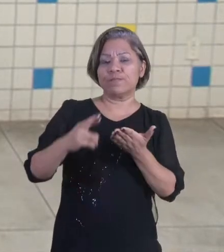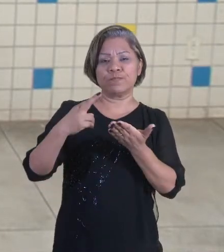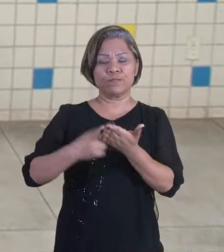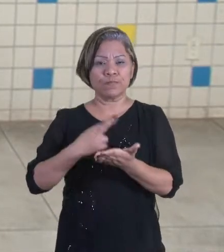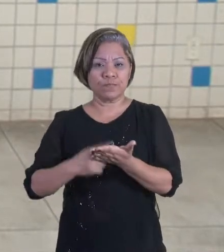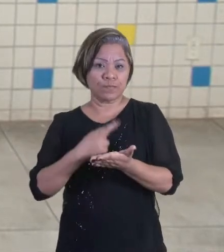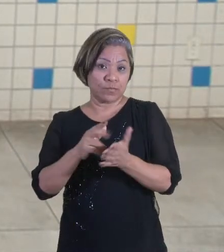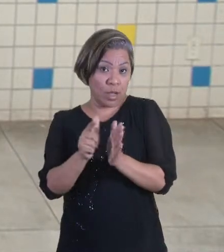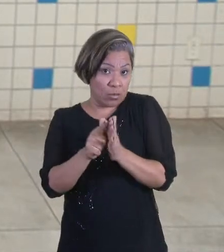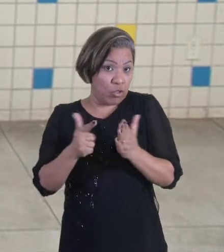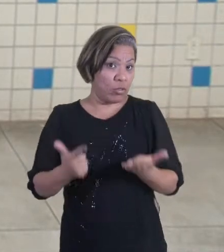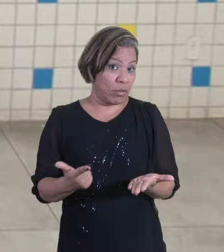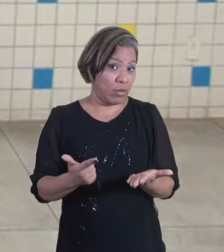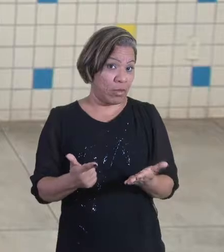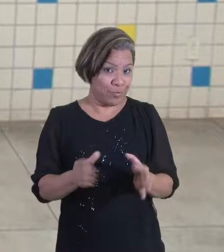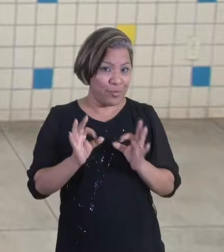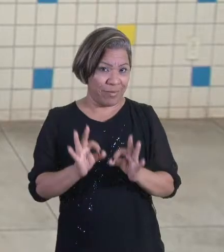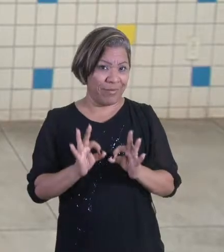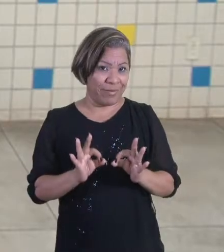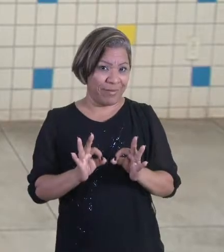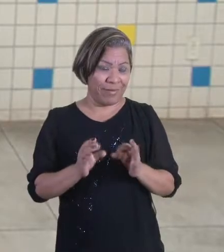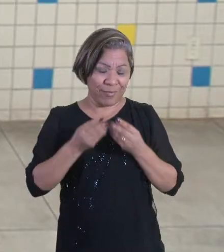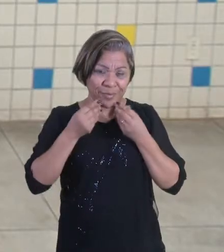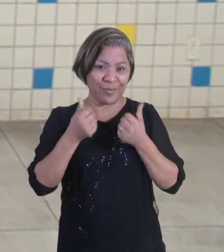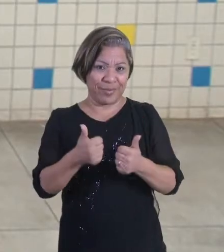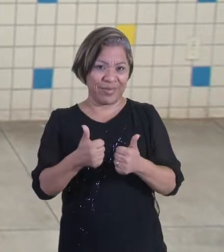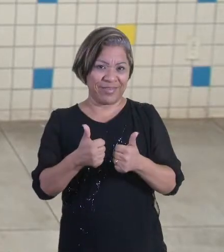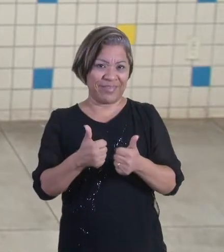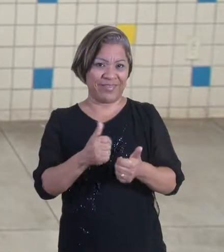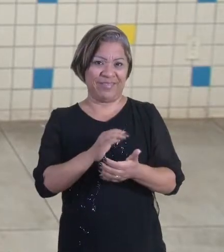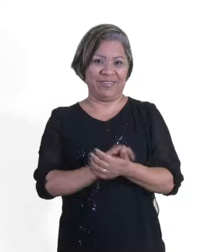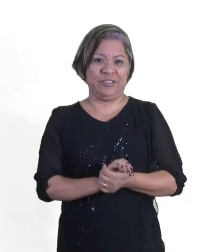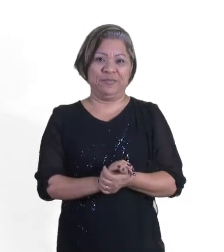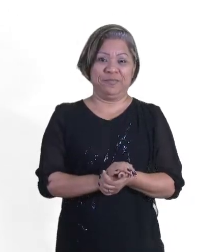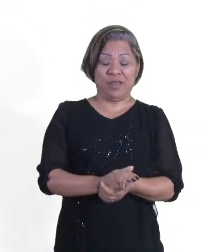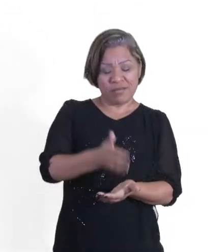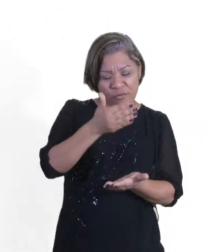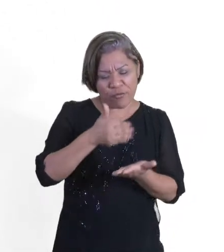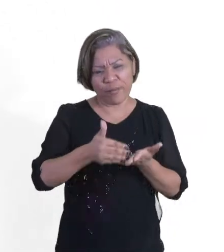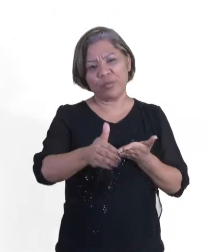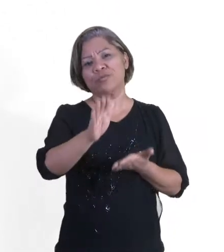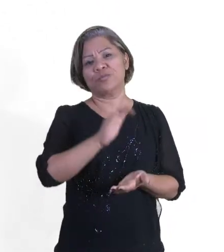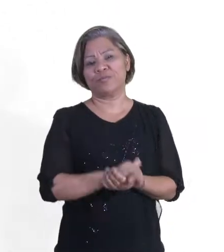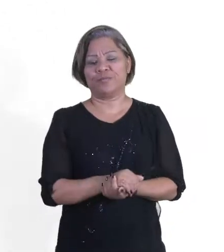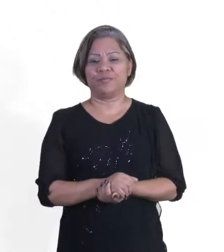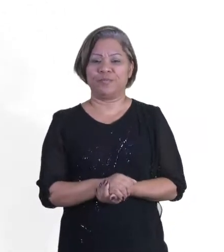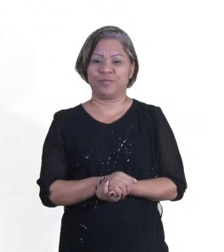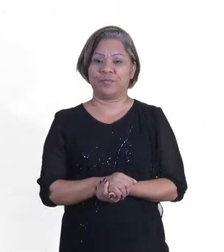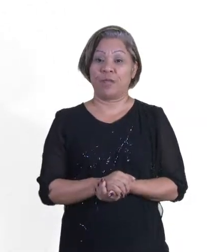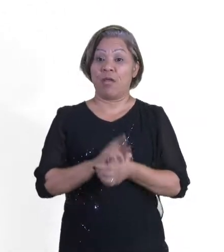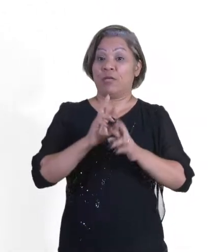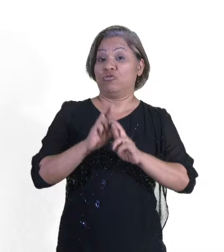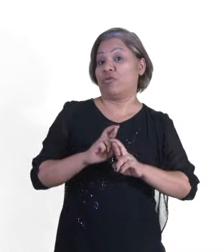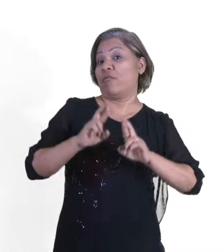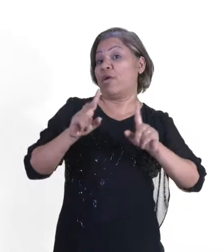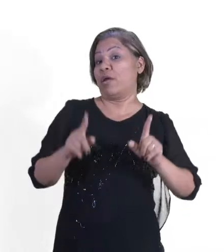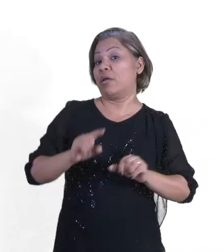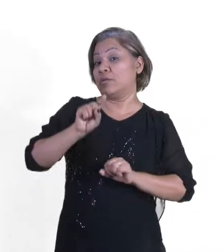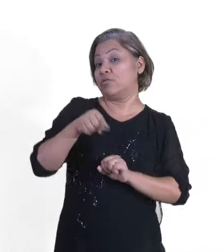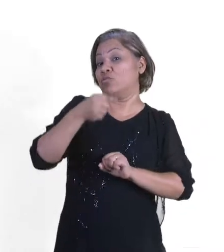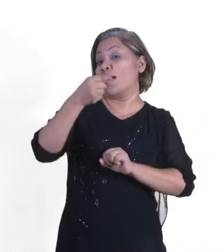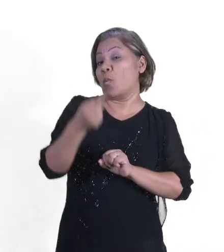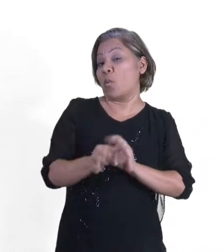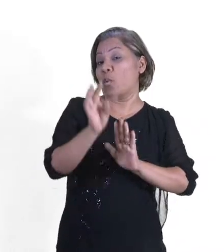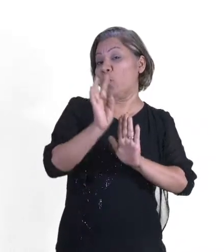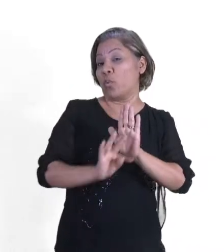e jornais. Certinho? Tudo bem até aqui? Então vamos dar continuidade. Diferente de outros